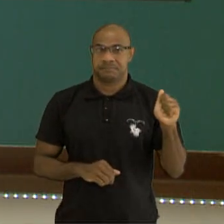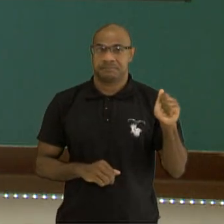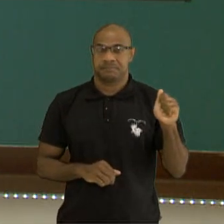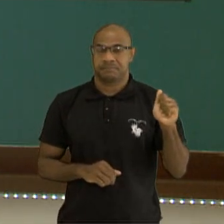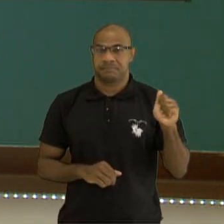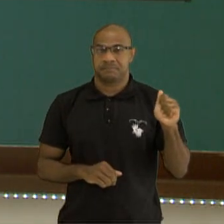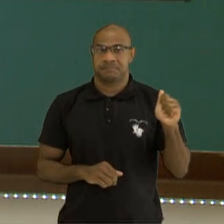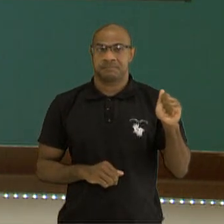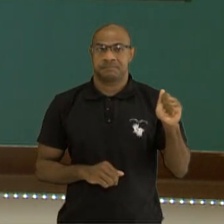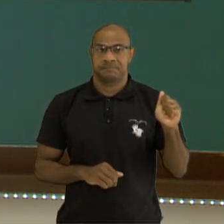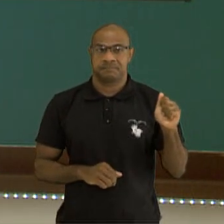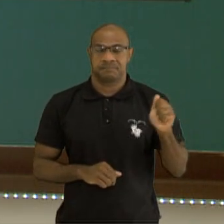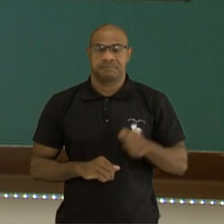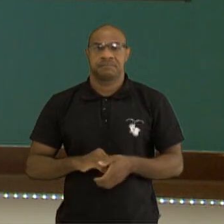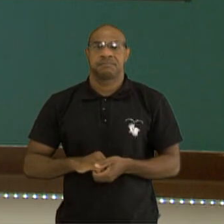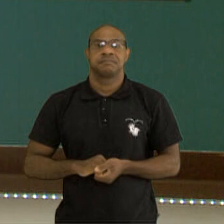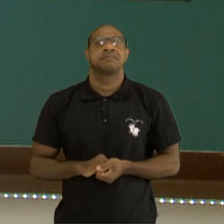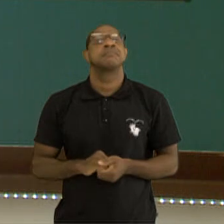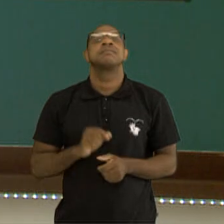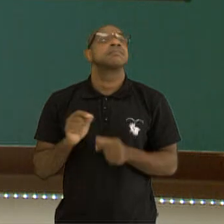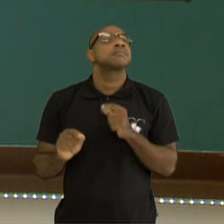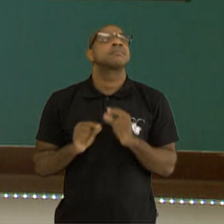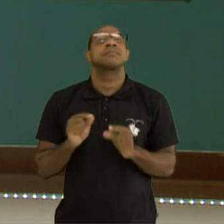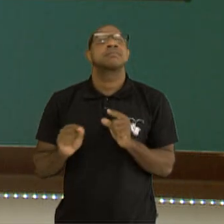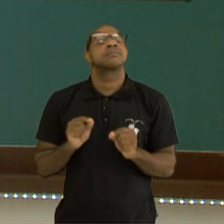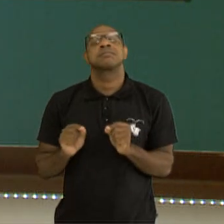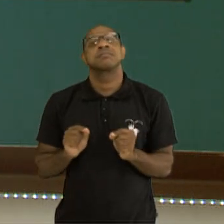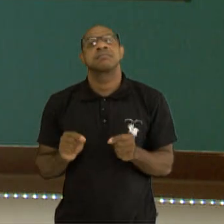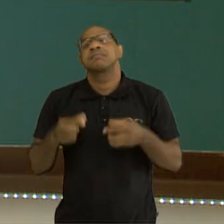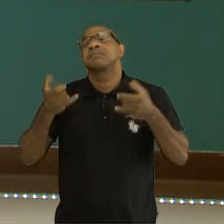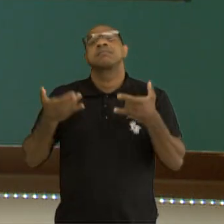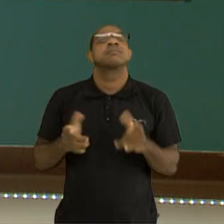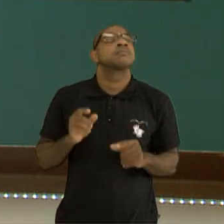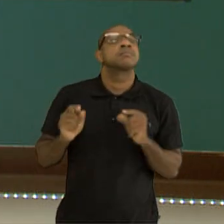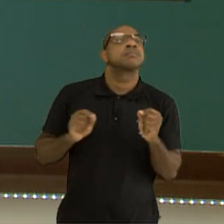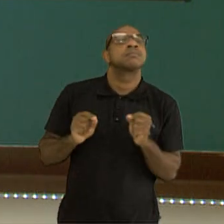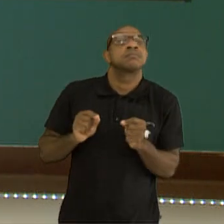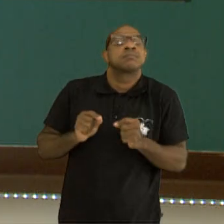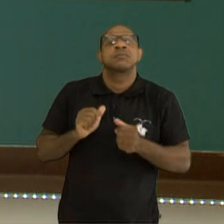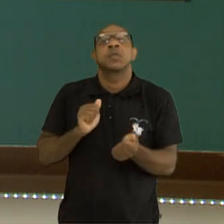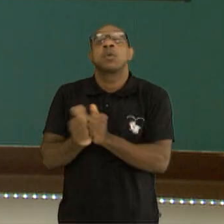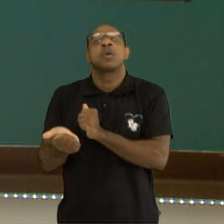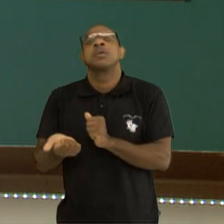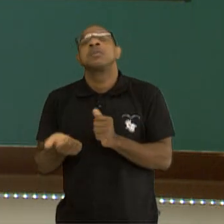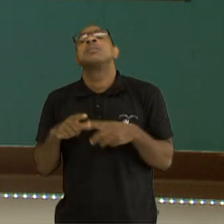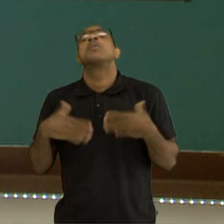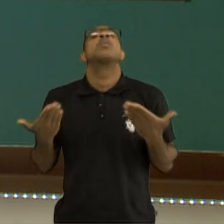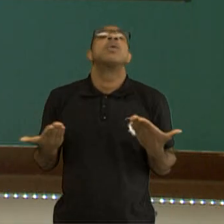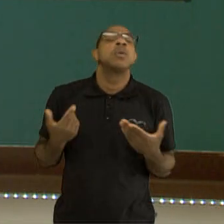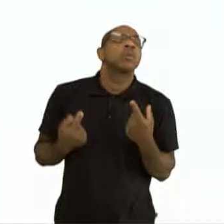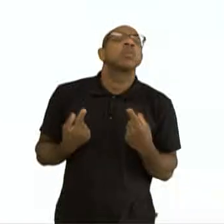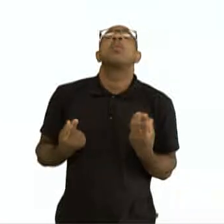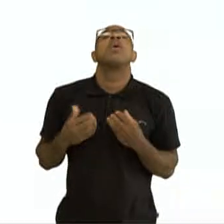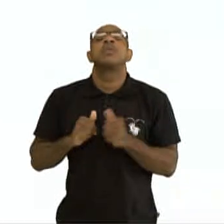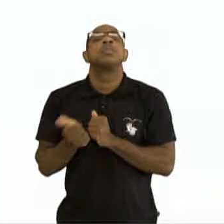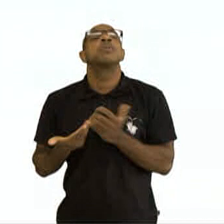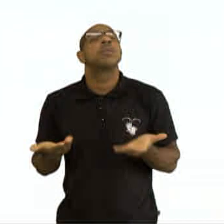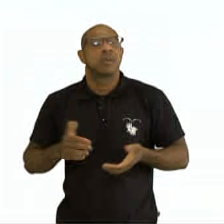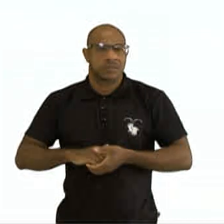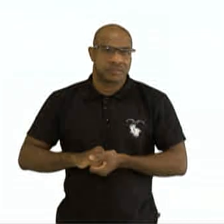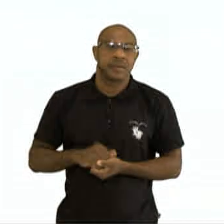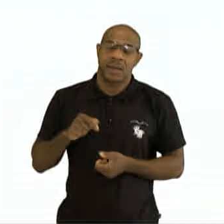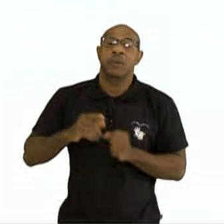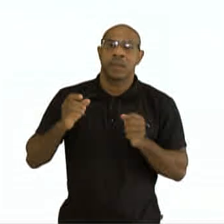What sport is the ad about? Sobre o que é, de que esporte é o anúncio, né? It's about scuba diving. É